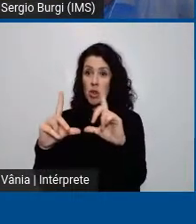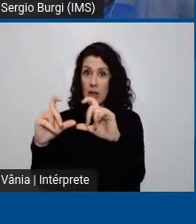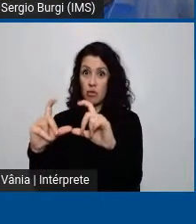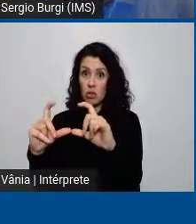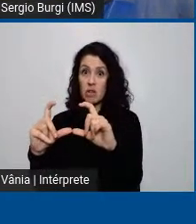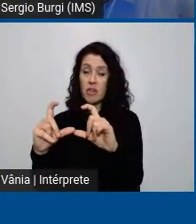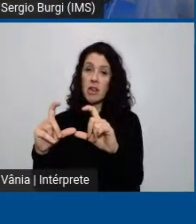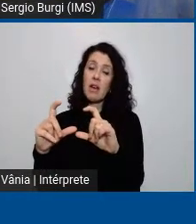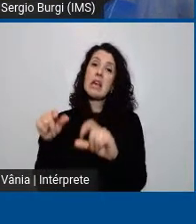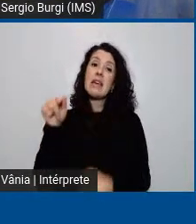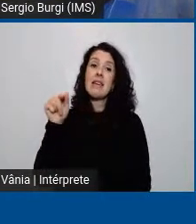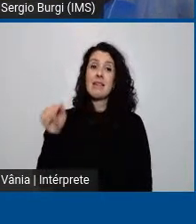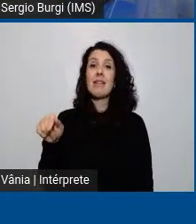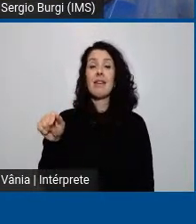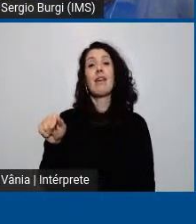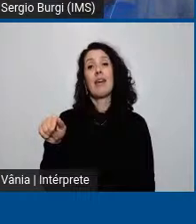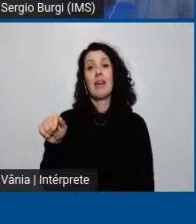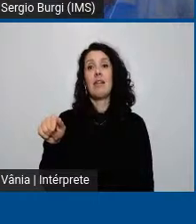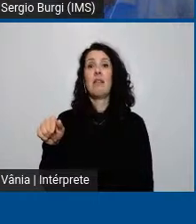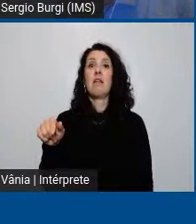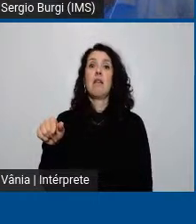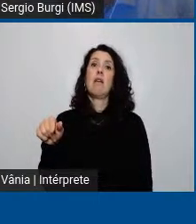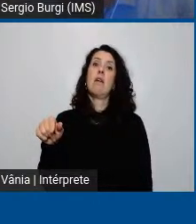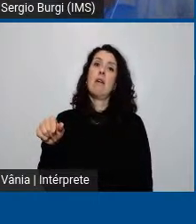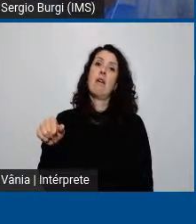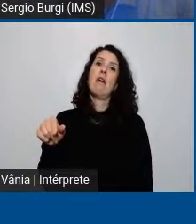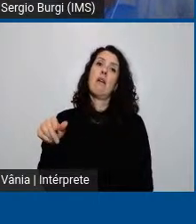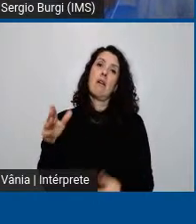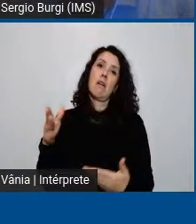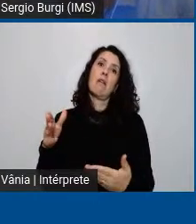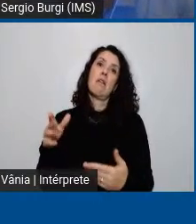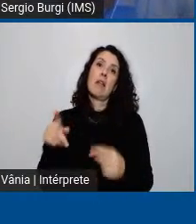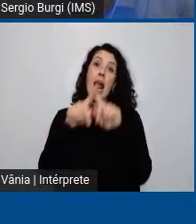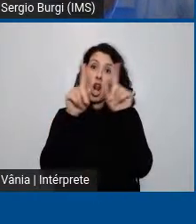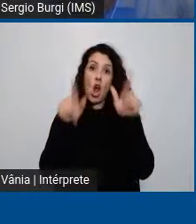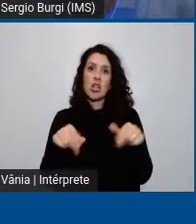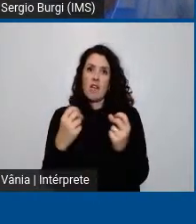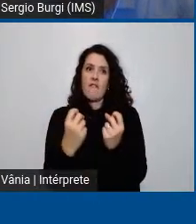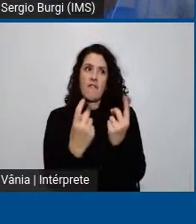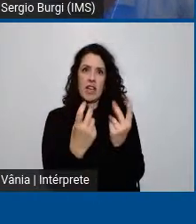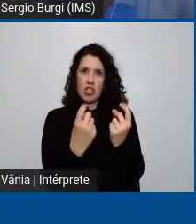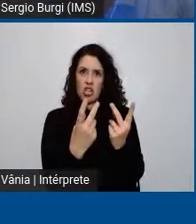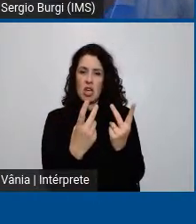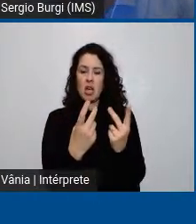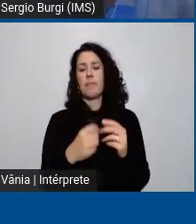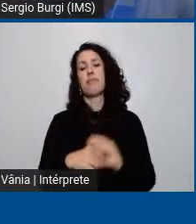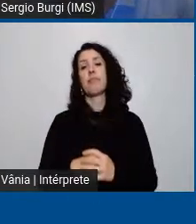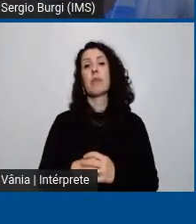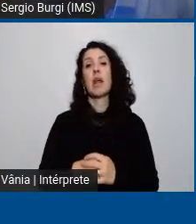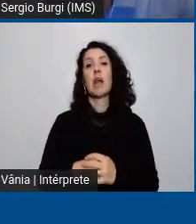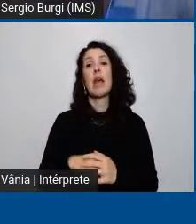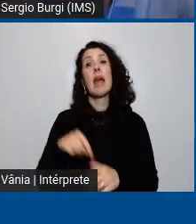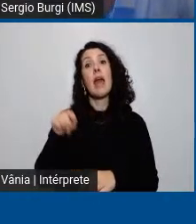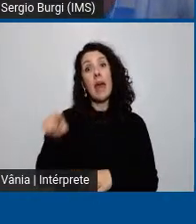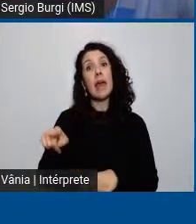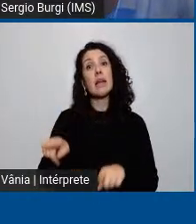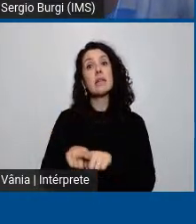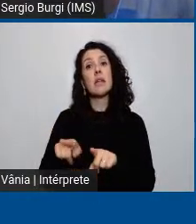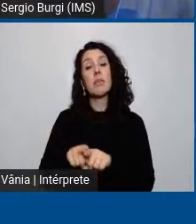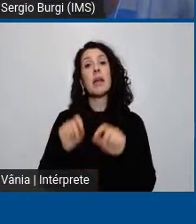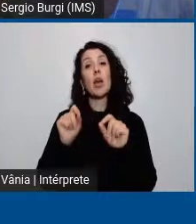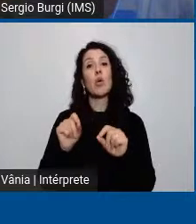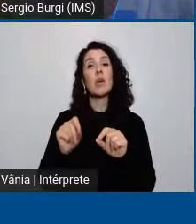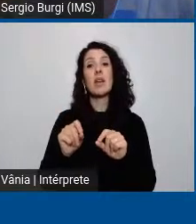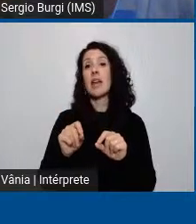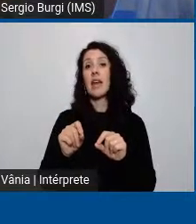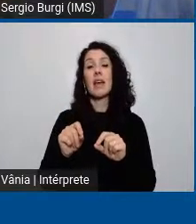produzidos, né, e comercializados pelo estabelecimento de Ferreiros, nós vemos logo no início que ele se anuncia aqui como único depositário